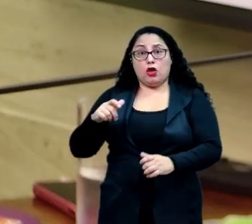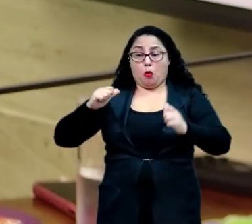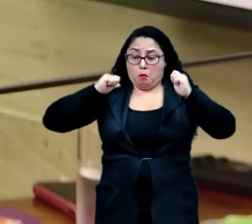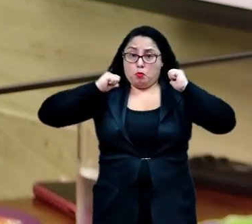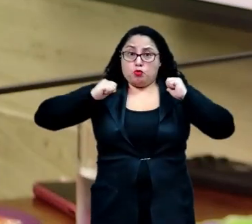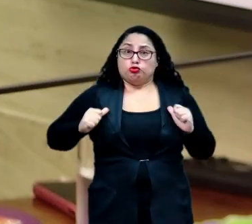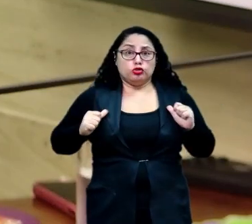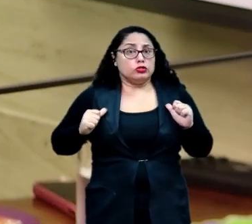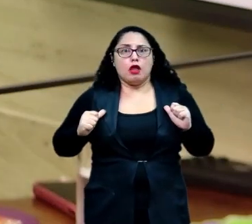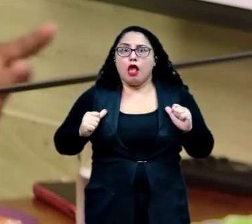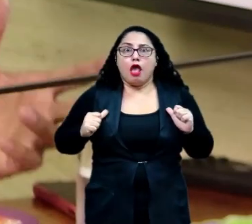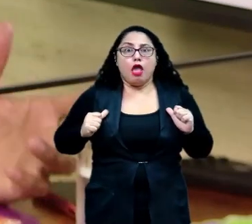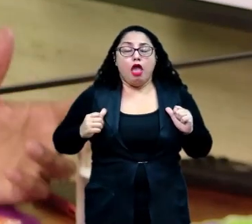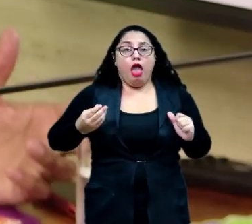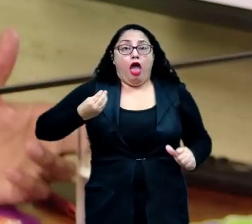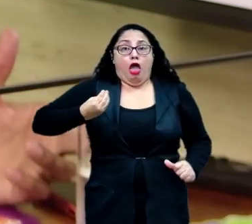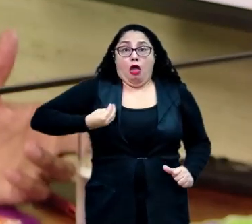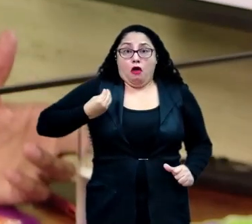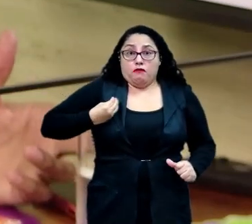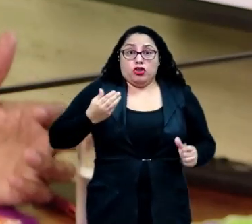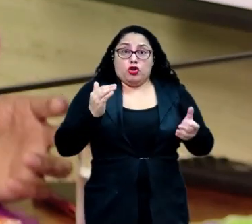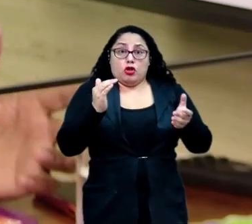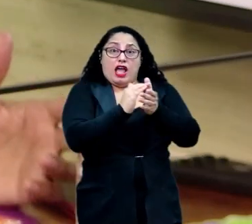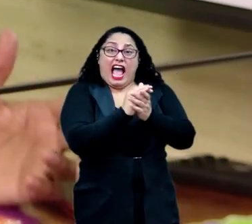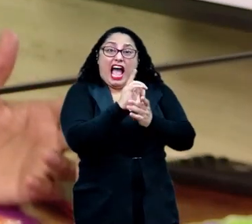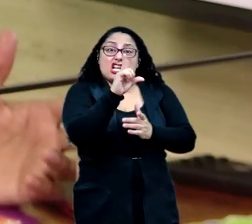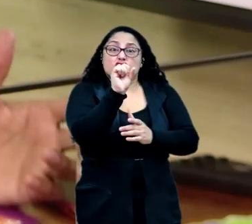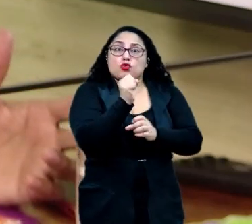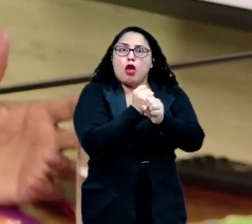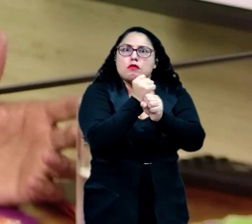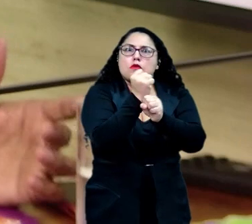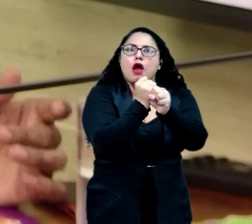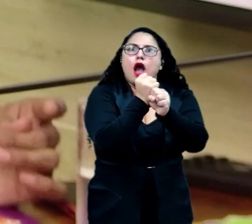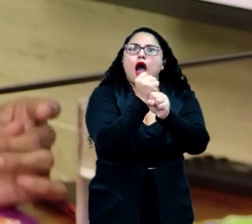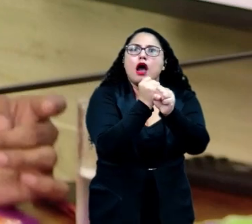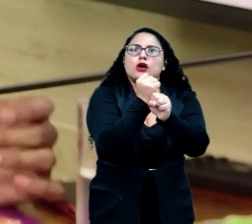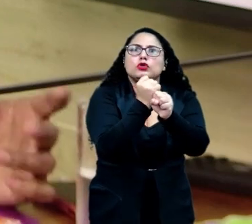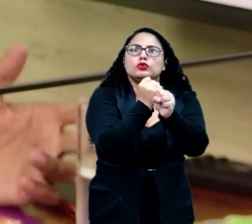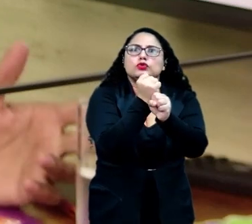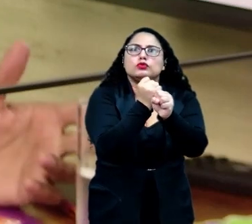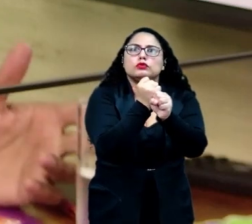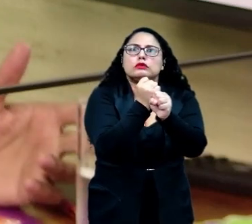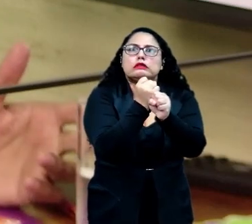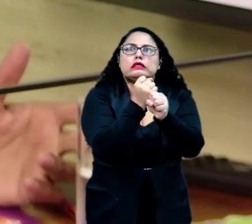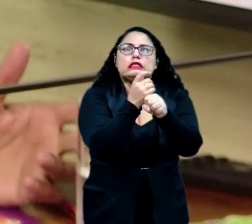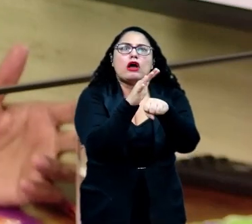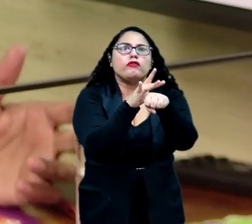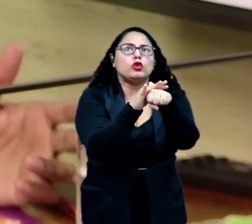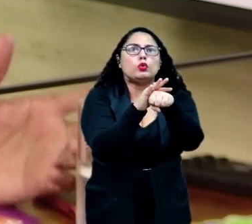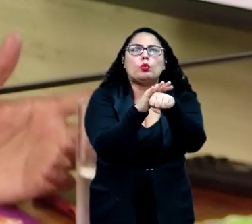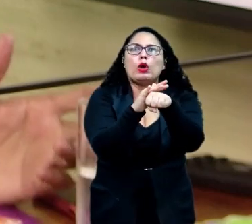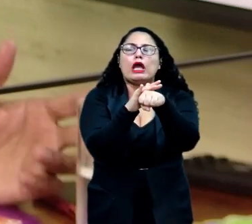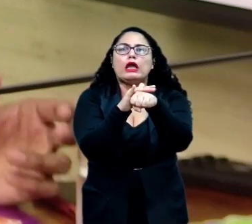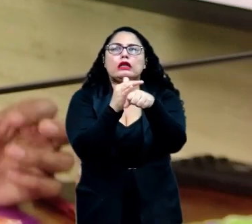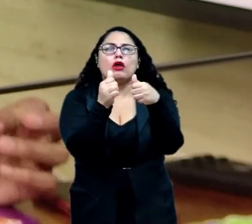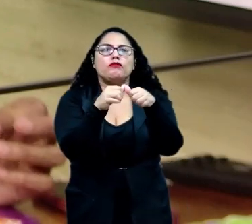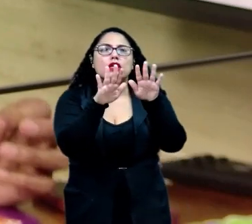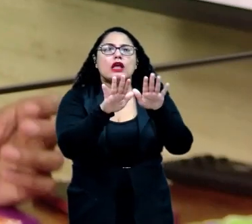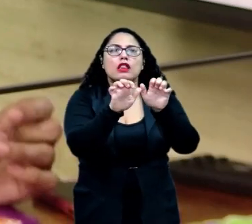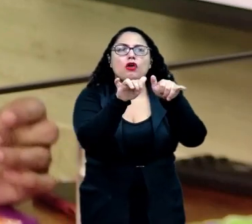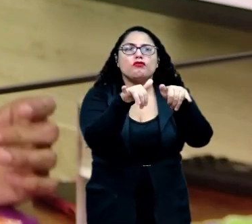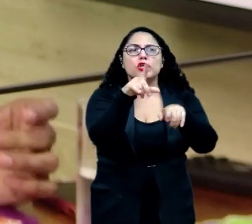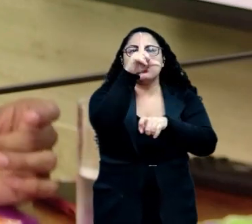nas costas, falando, olha, eu vivi com meu companheiro há 18 anos, e ele estava doente, eu fiquei com ele até o fim